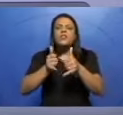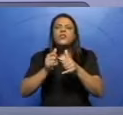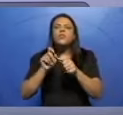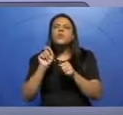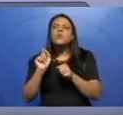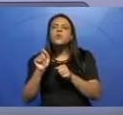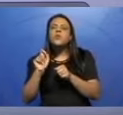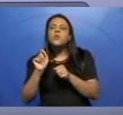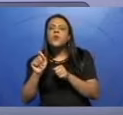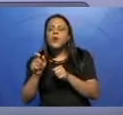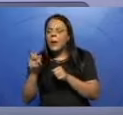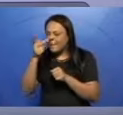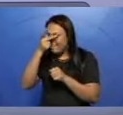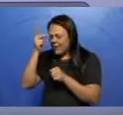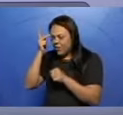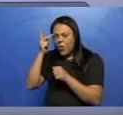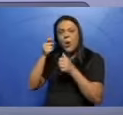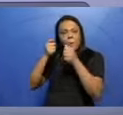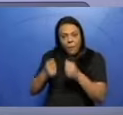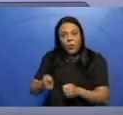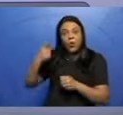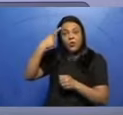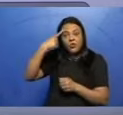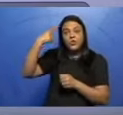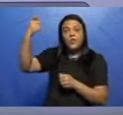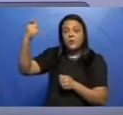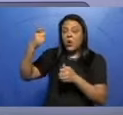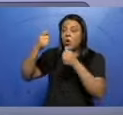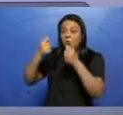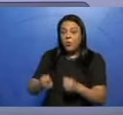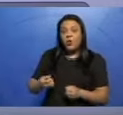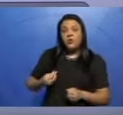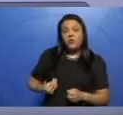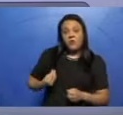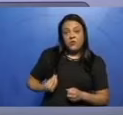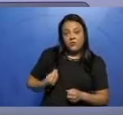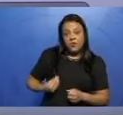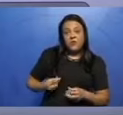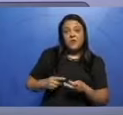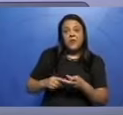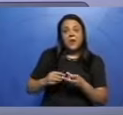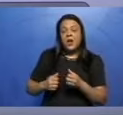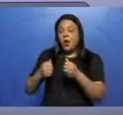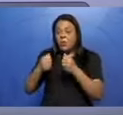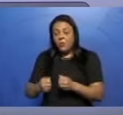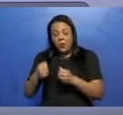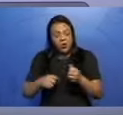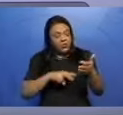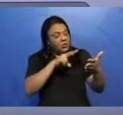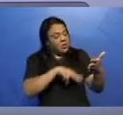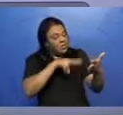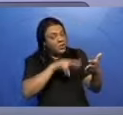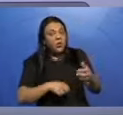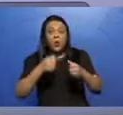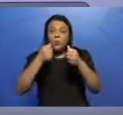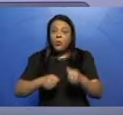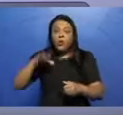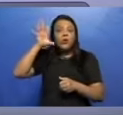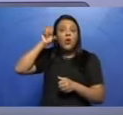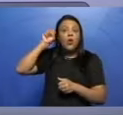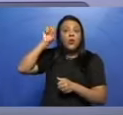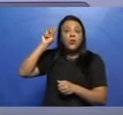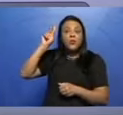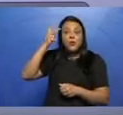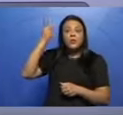o escritor pode ter inventado, vivenciado, lido ou ouvido uma história. Ou